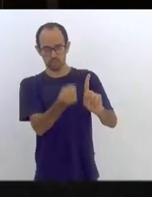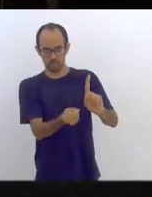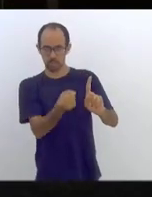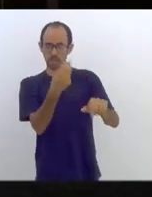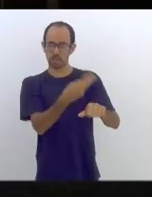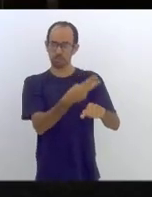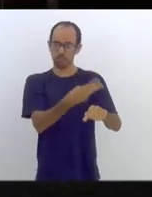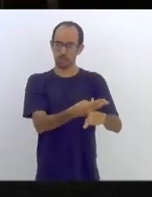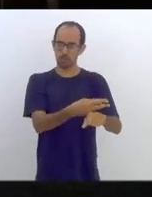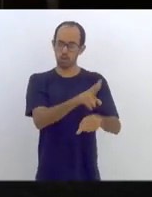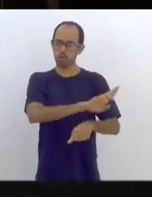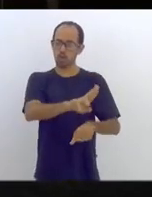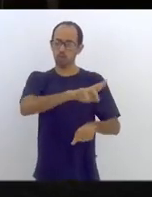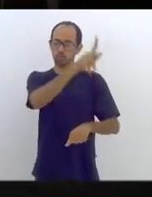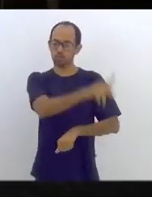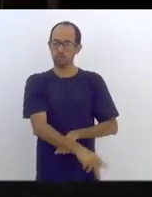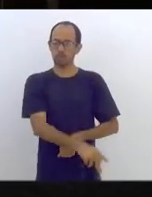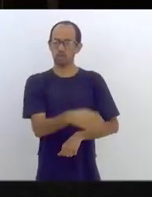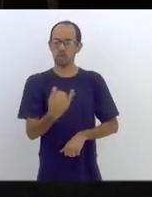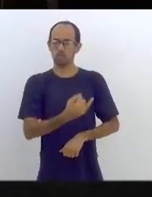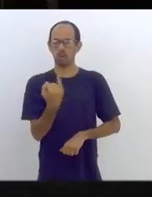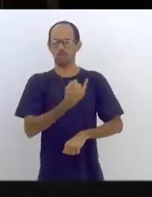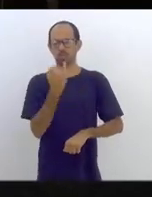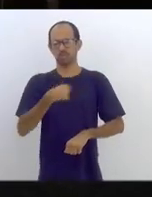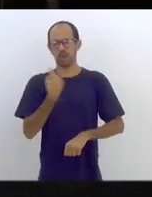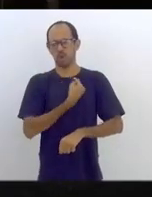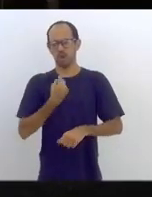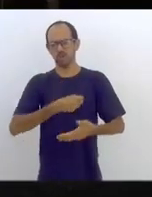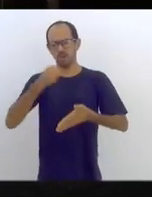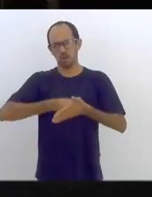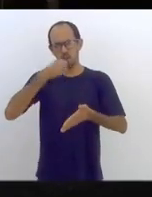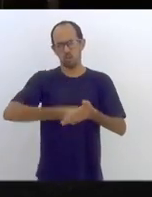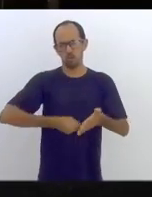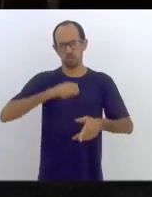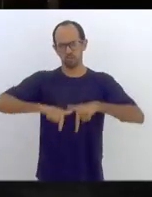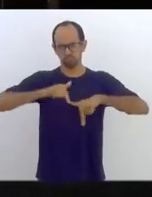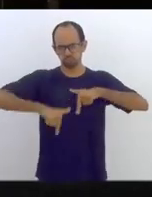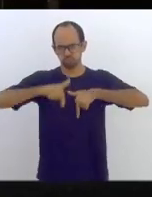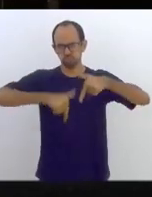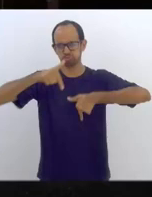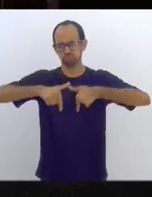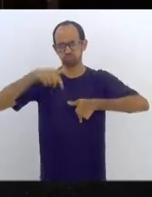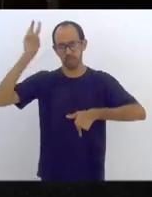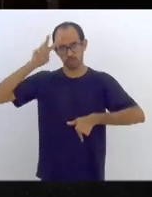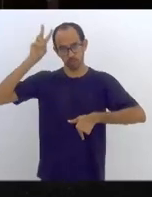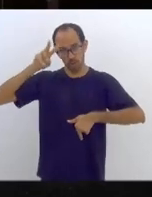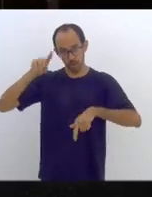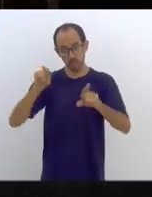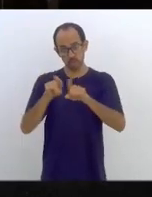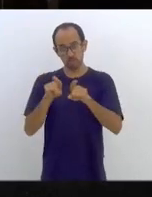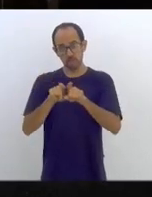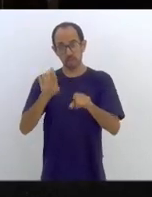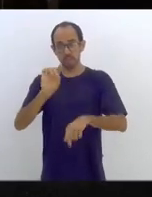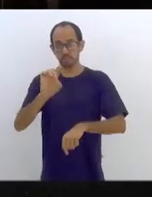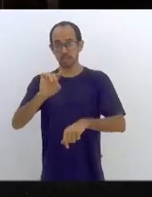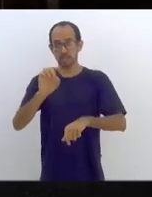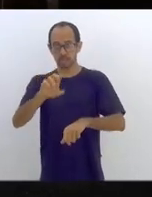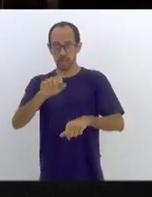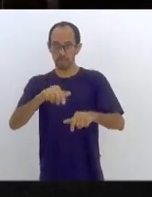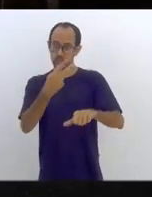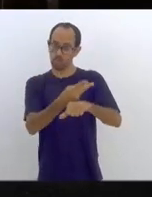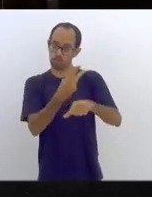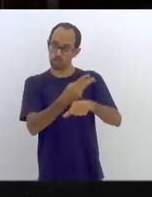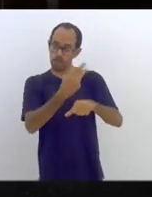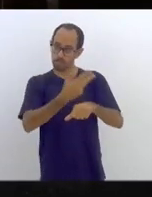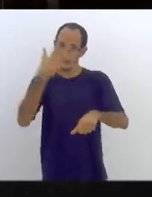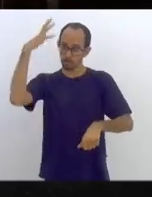nome de uma pessoa tão importante para a nossa luta e para a nossa história, especialmente por se tratar do prêmio Marielle Franco.